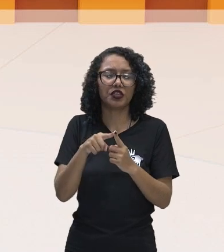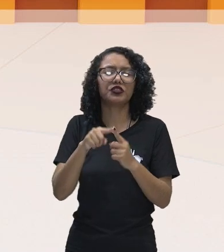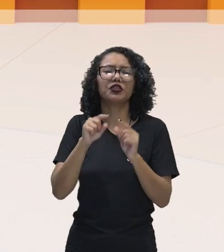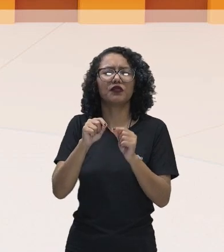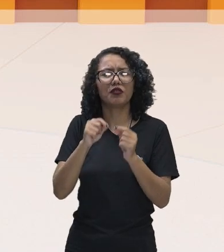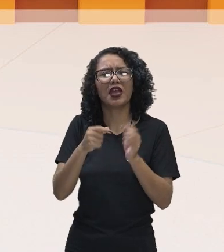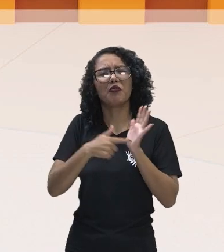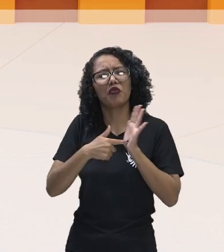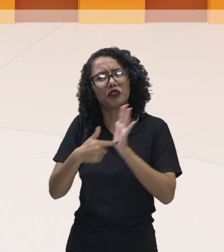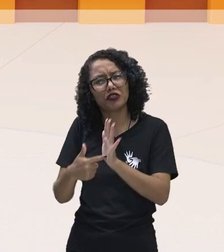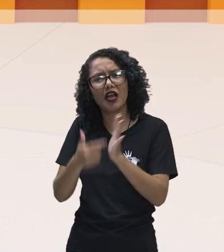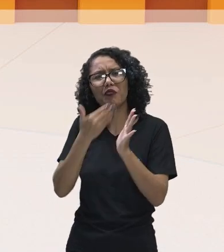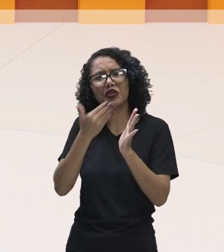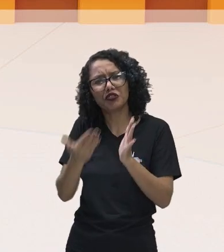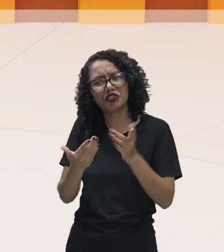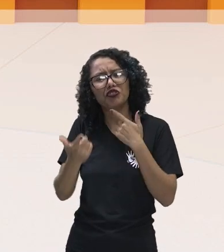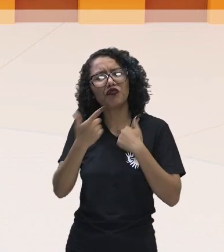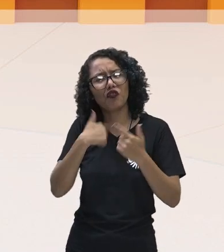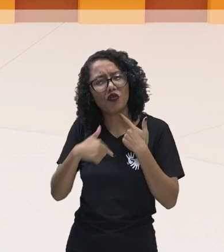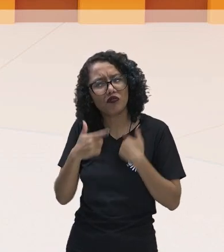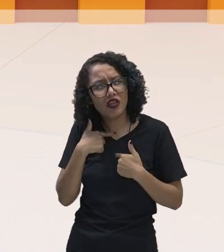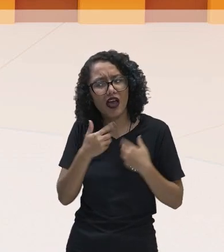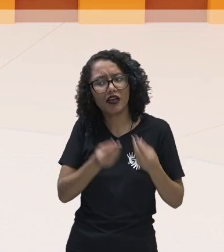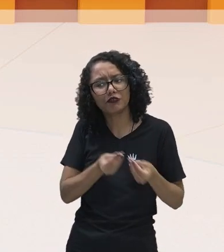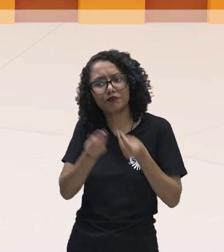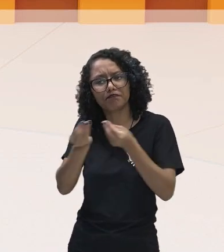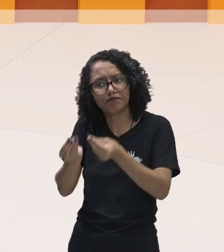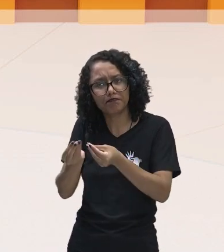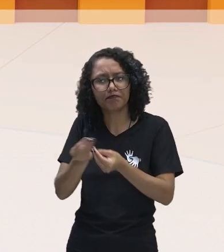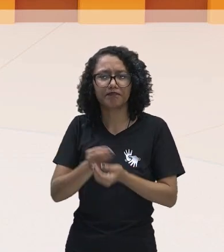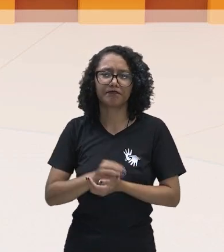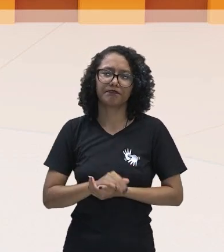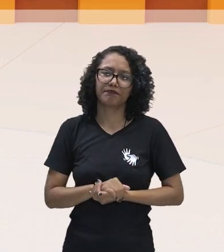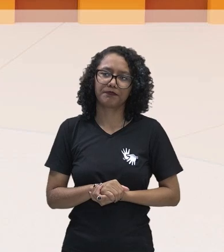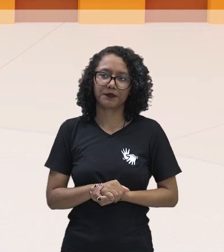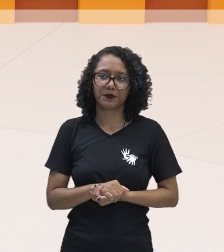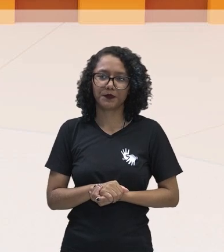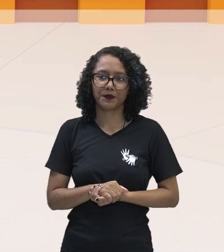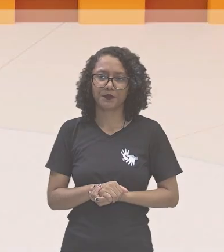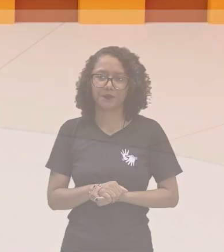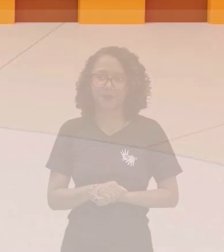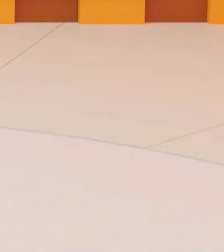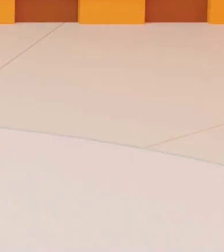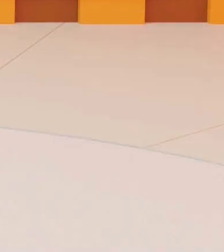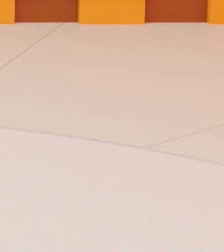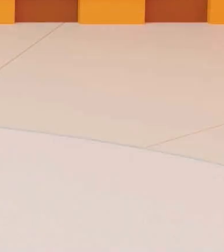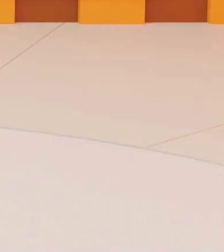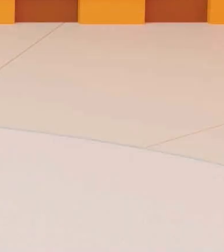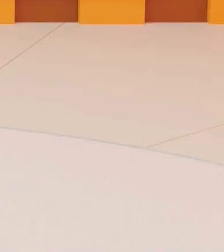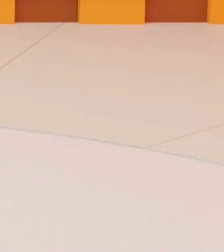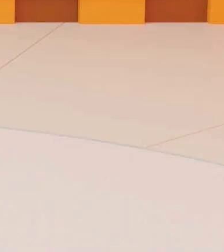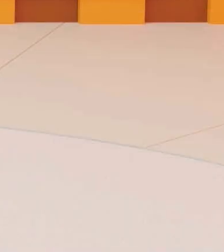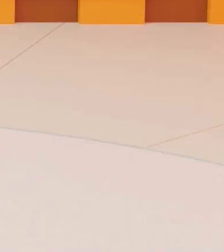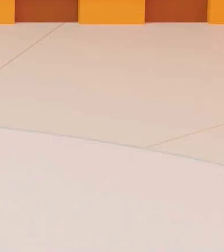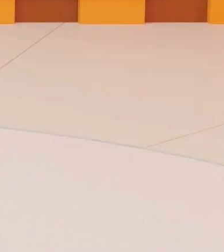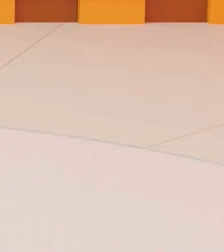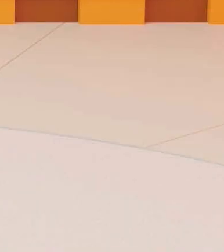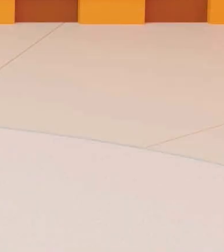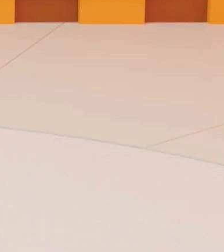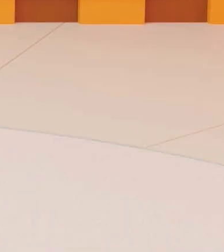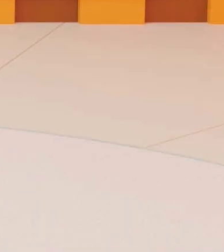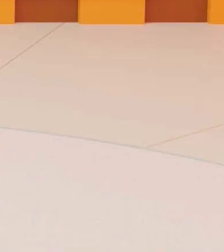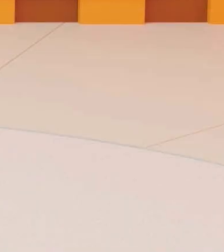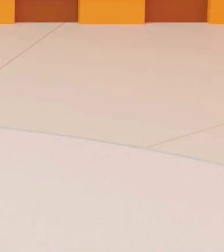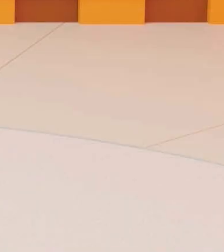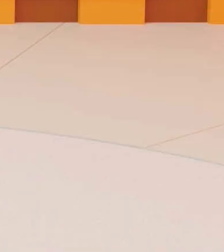anseios, essa petição, onde eles diziam que estavam passando fome, queriam melhores condições de trabalho, queriam